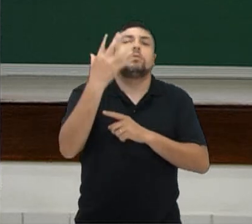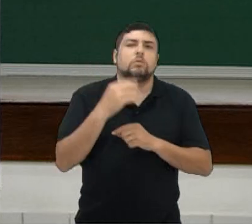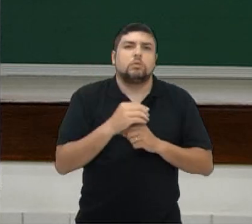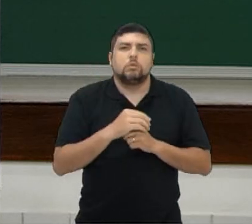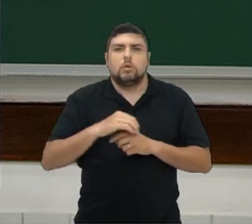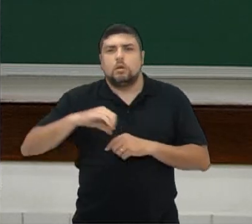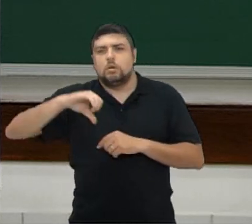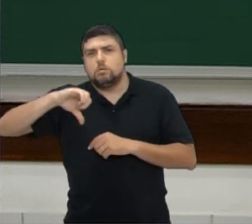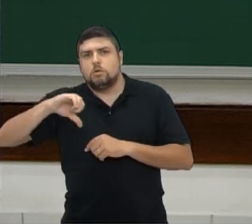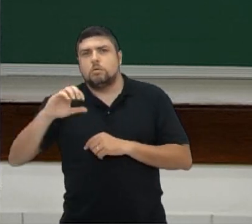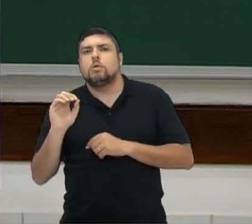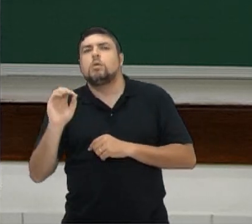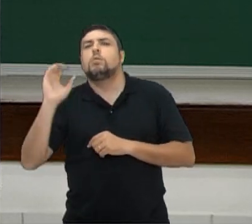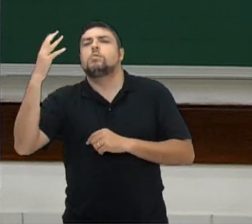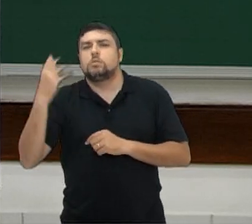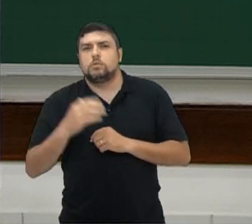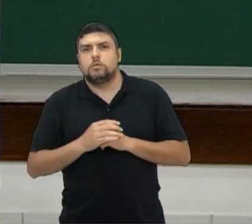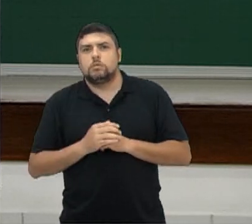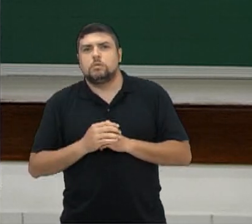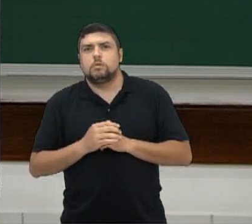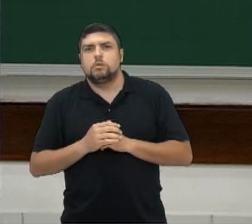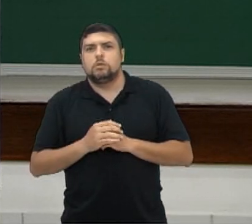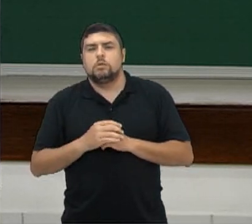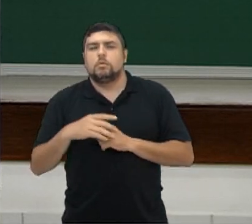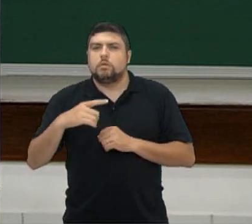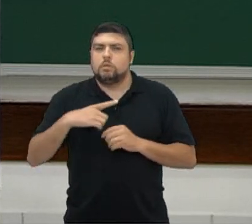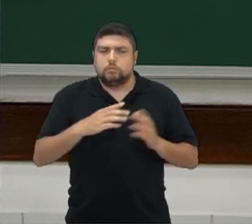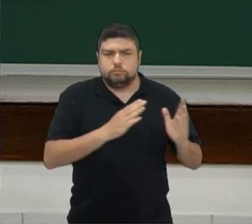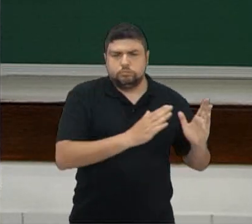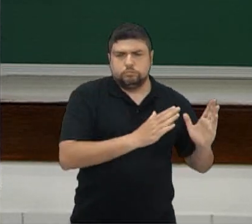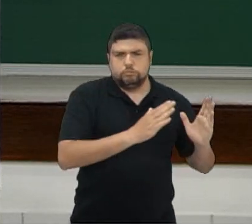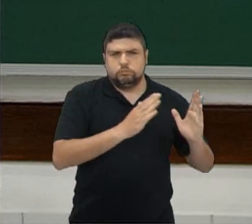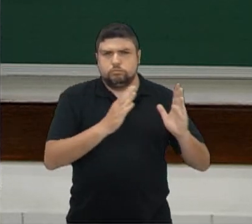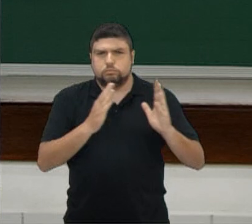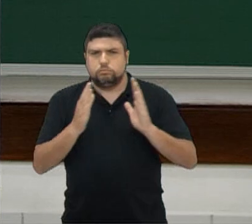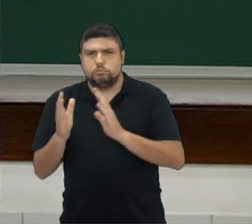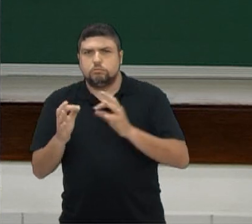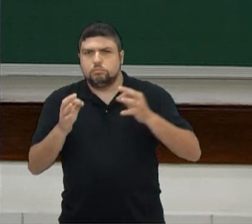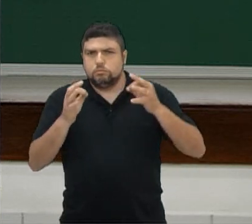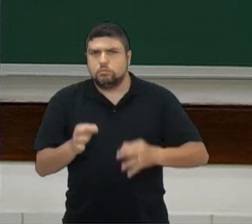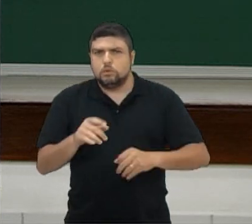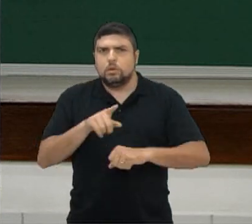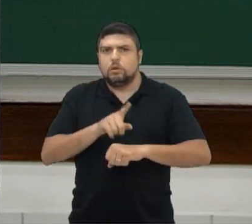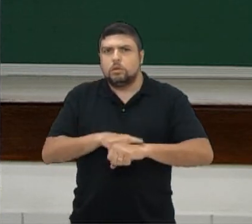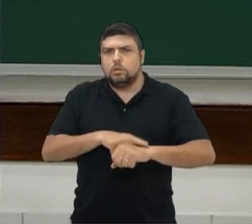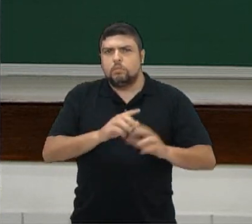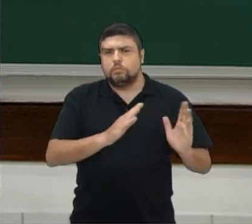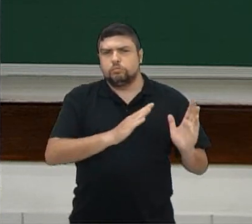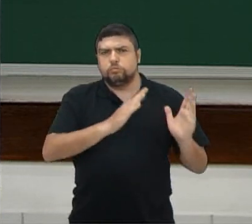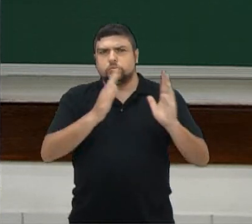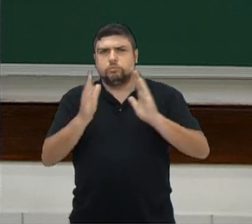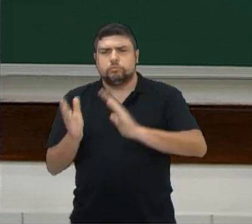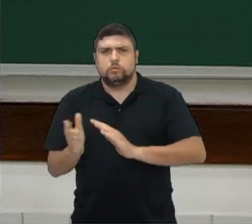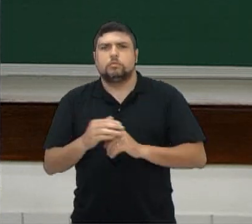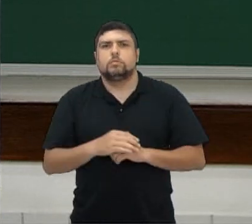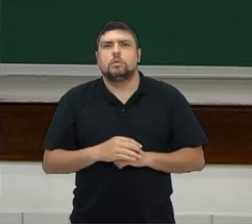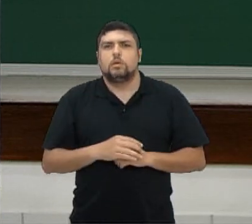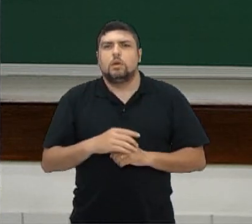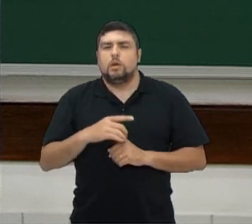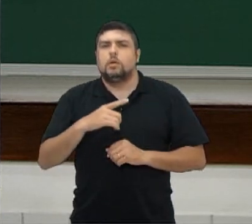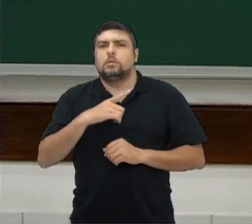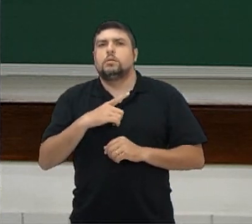sei lá, 23 horas terminou, teve o desfecho, enfim. existe uma linearidade